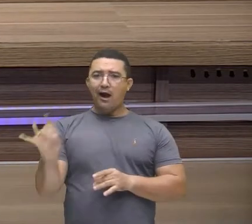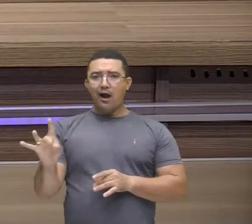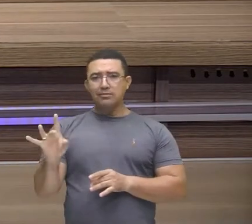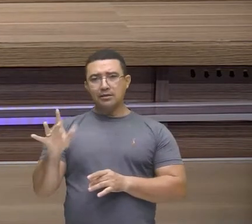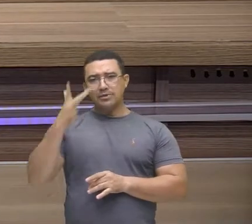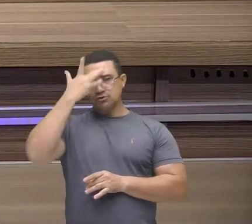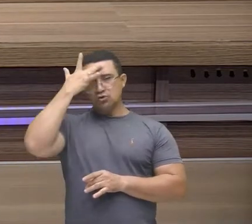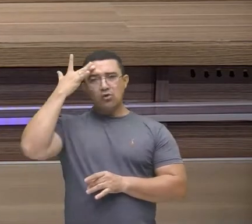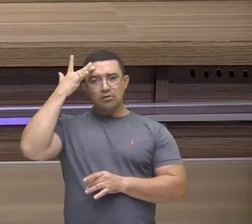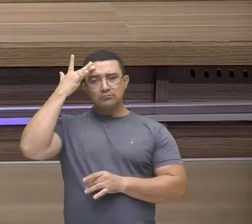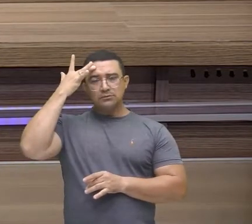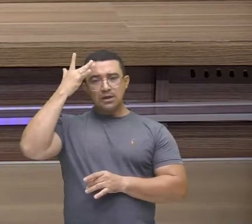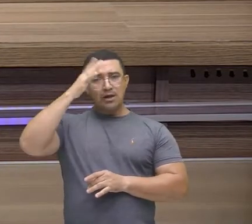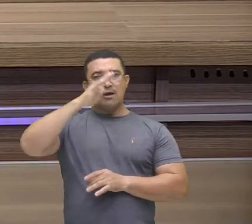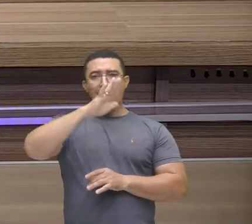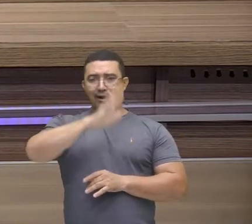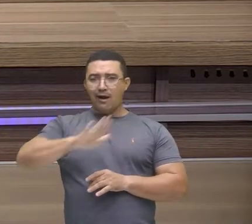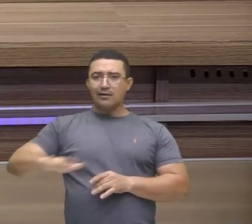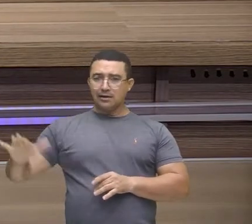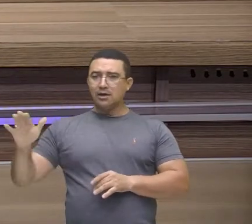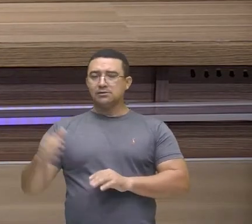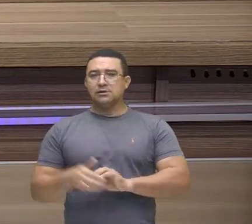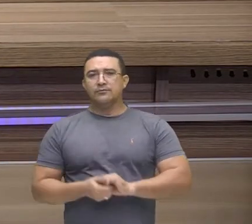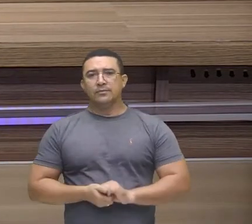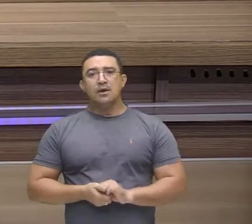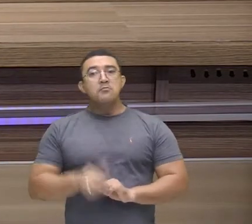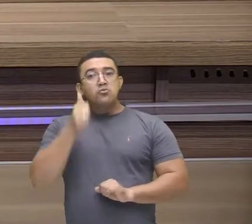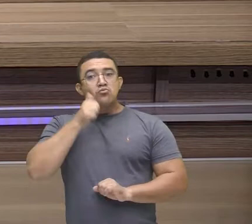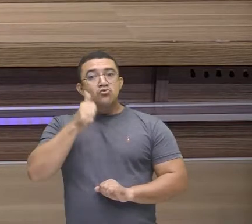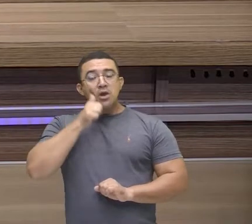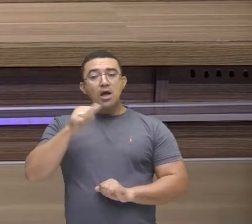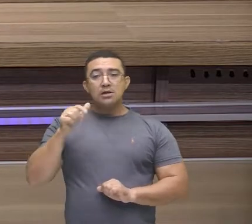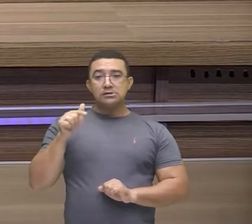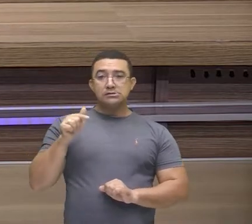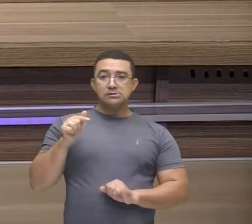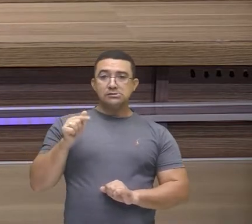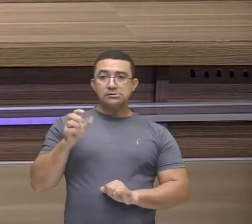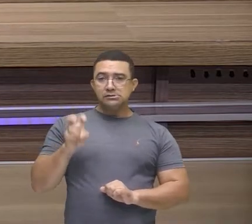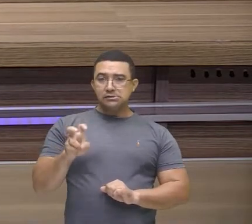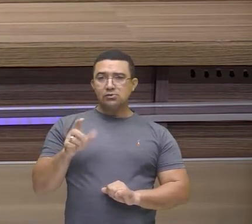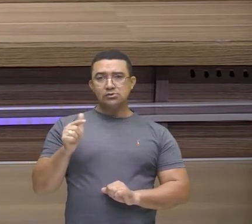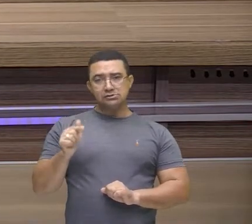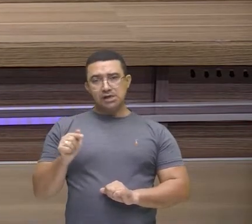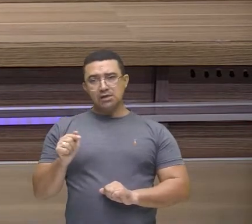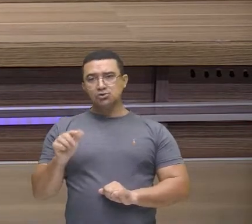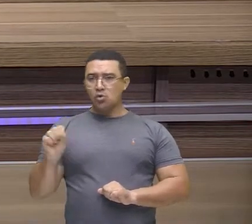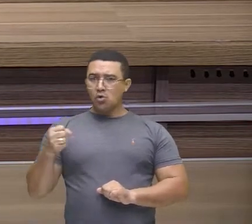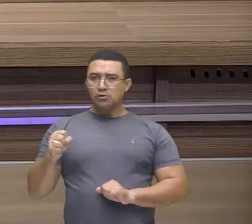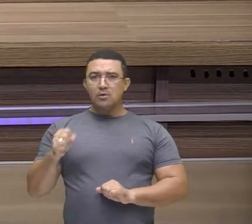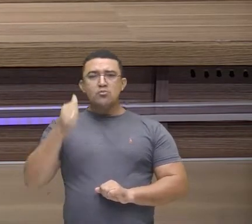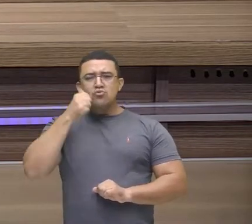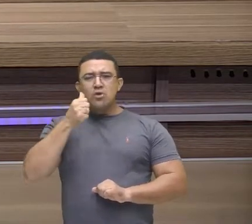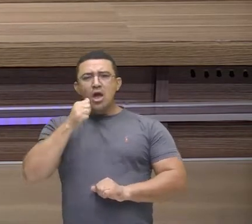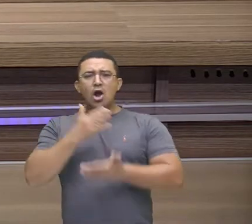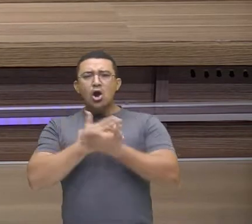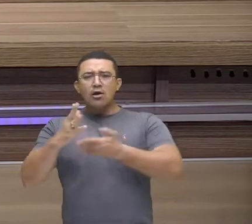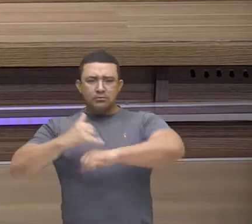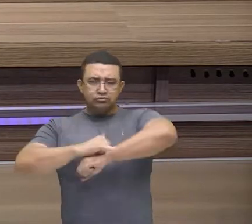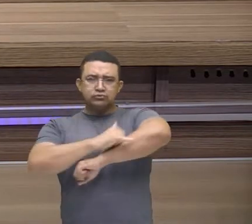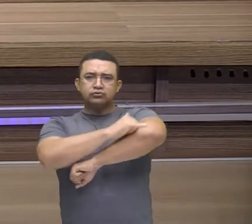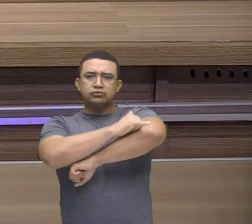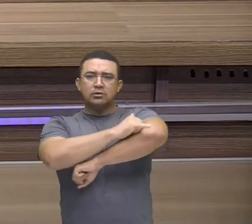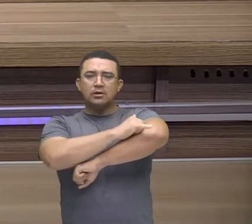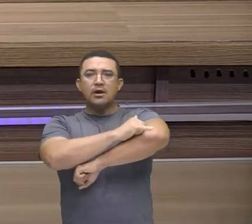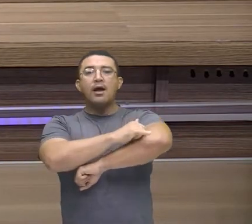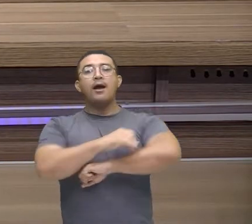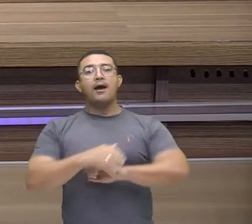mais lentamente. As meninas com 7, 8, 9 anos, quando elas estão um pouquinho mais gordinhas, né, às vezes elas engordam um pouco,